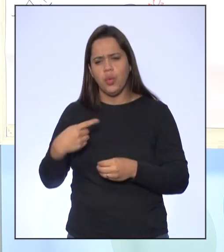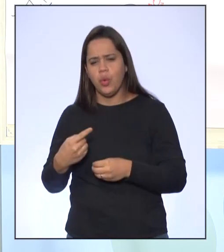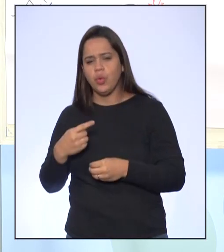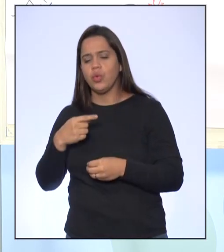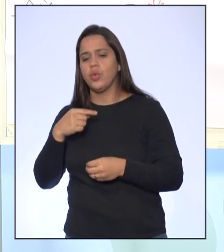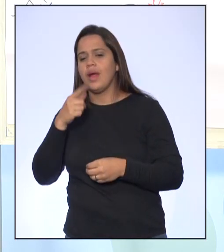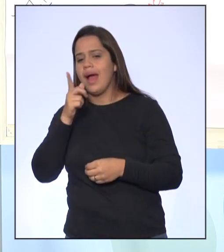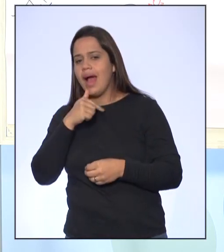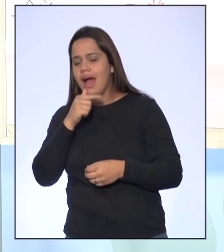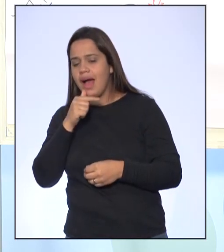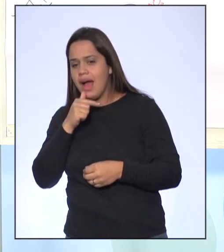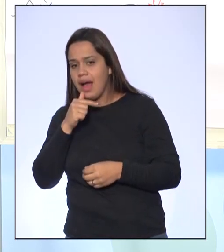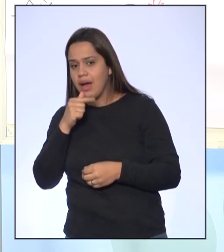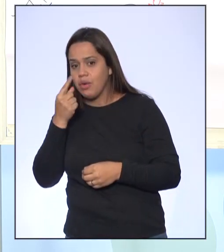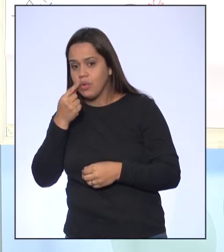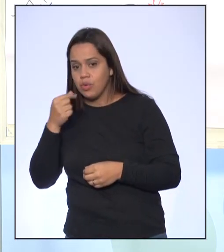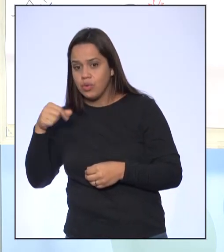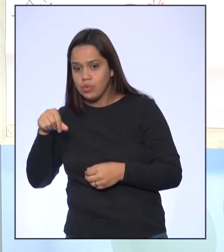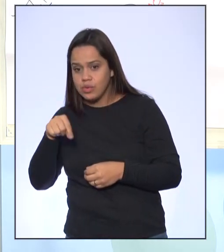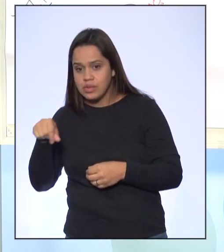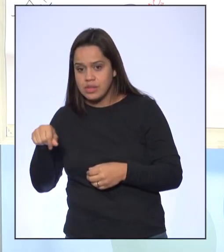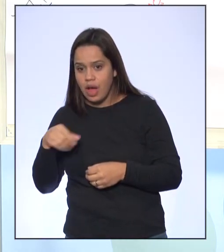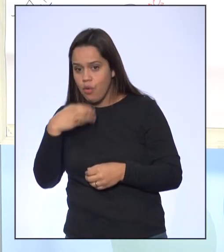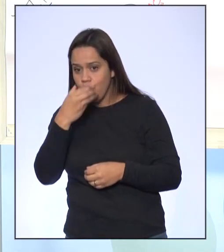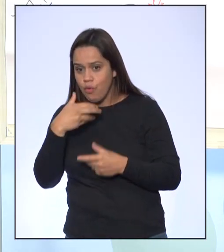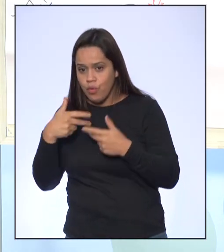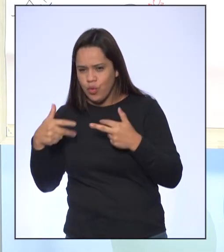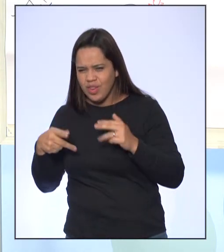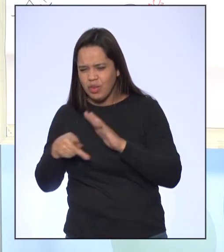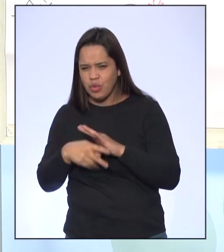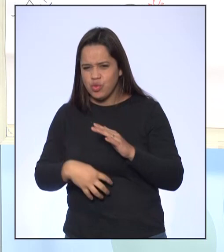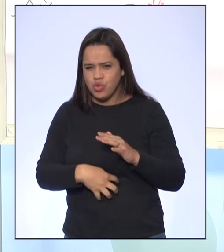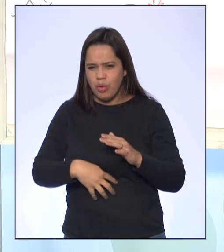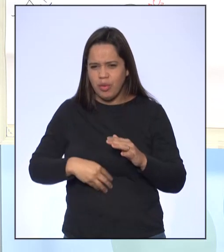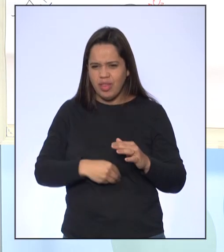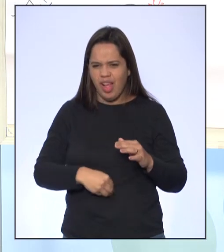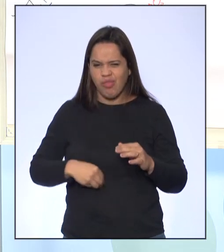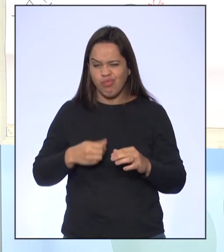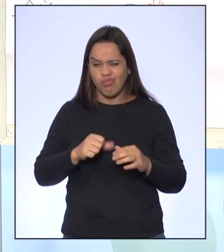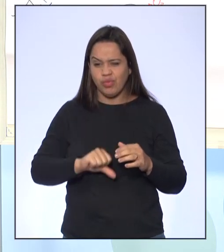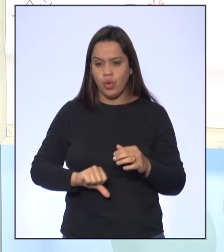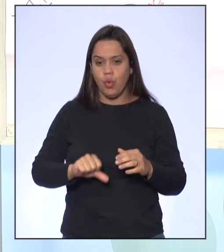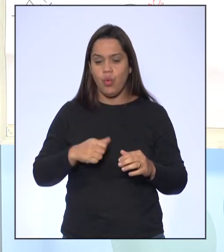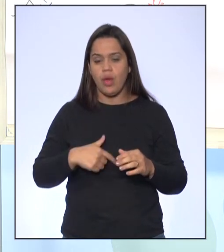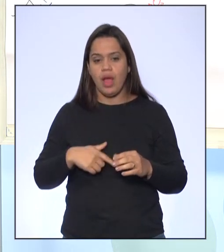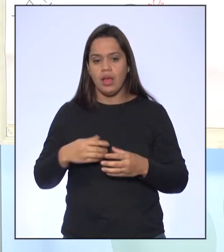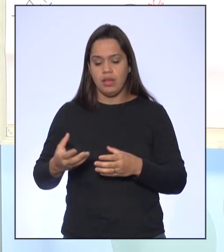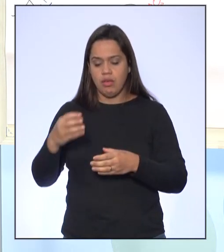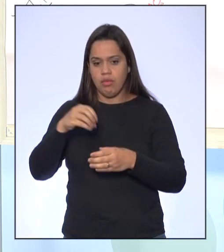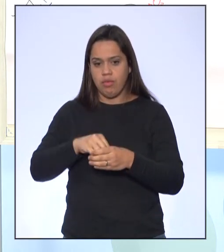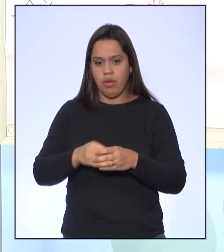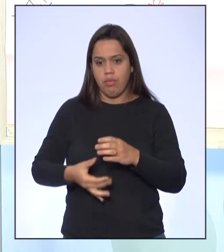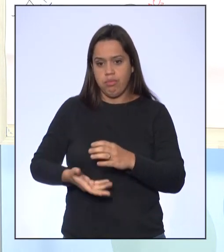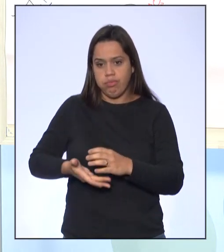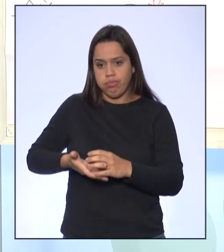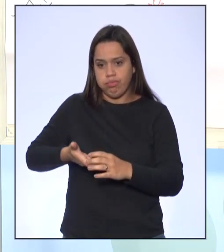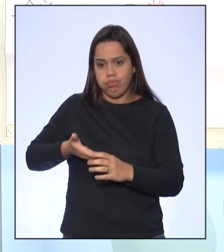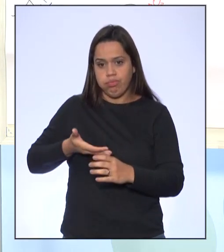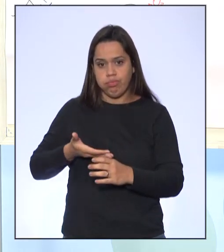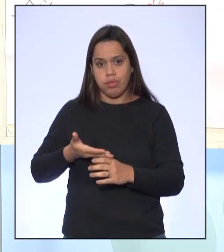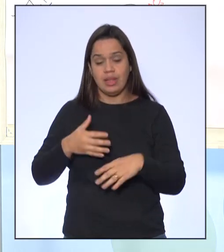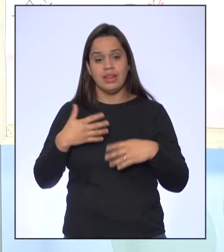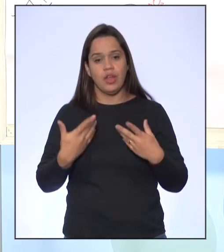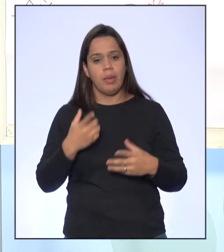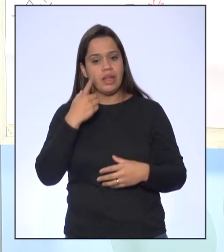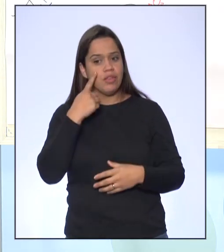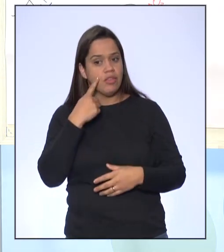está malzinho do estômago. Então, aqui sim ocorreu uma reação química. E a substância que formou, gás carbônico. Só